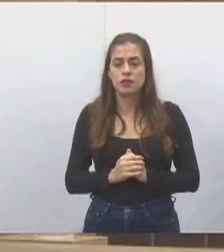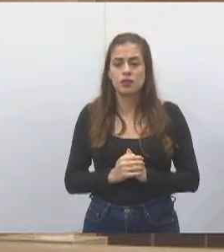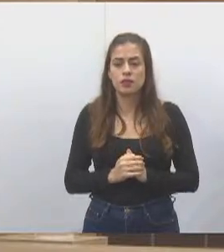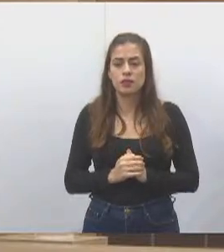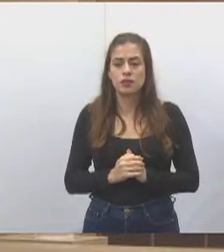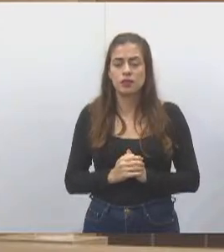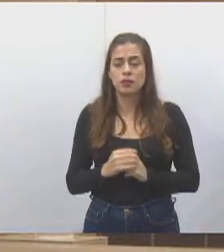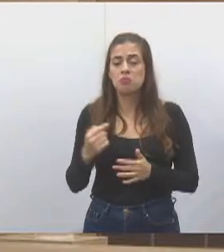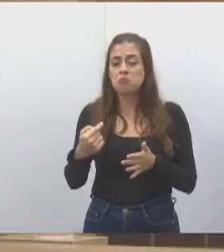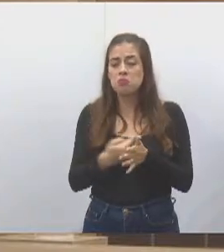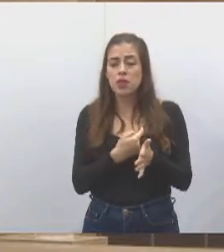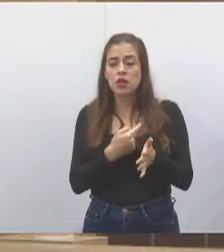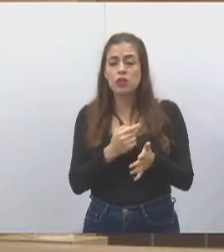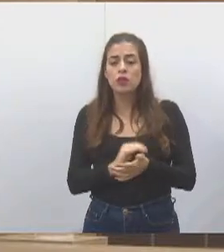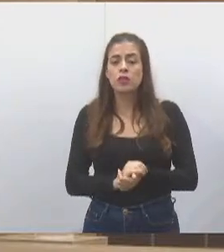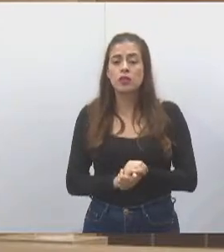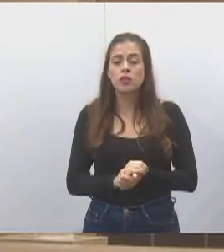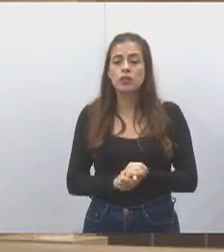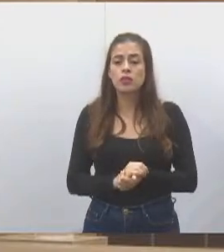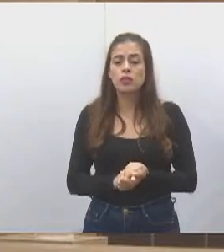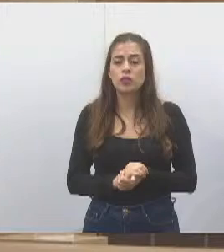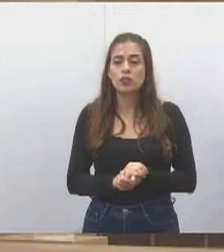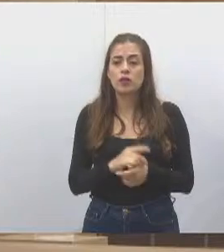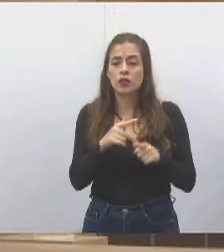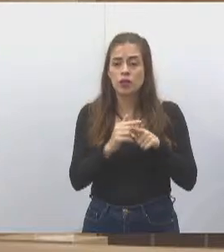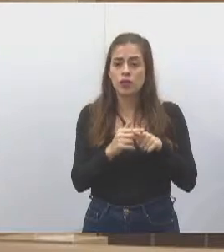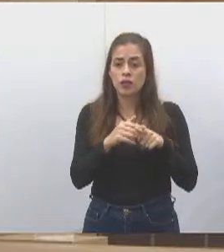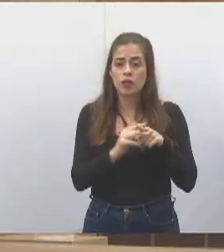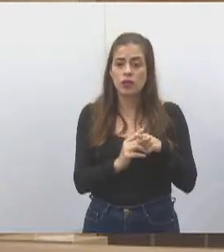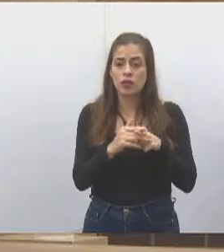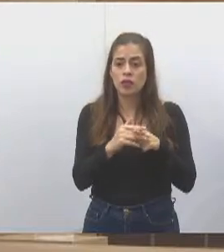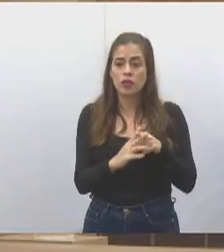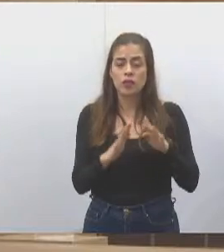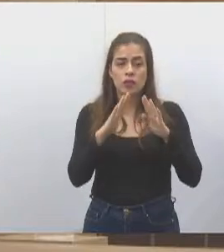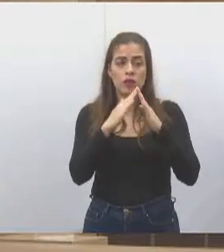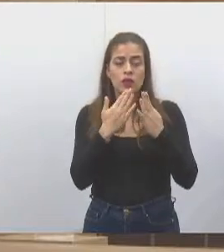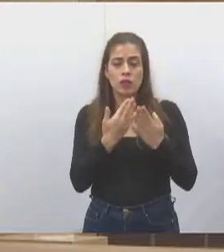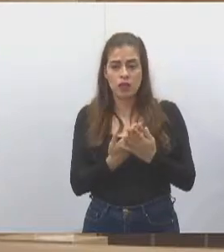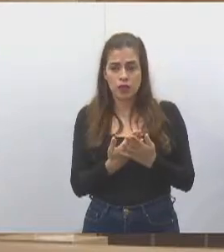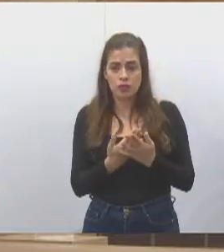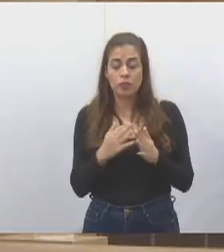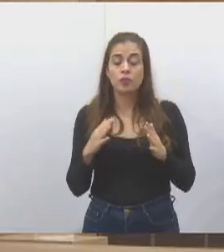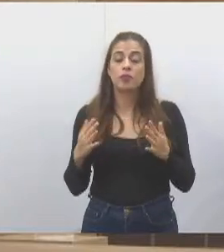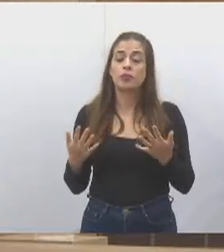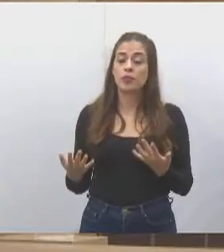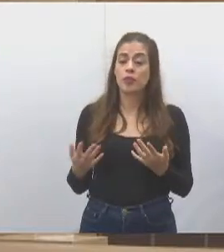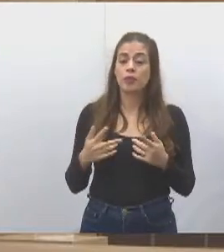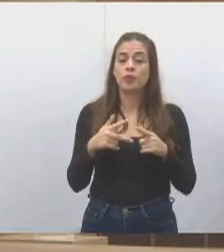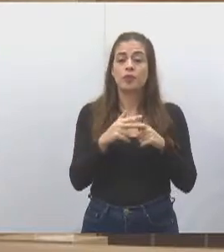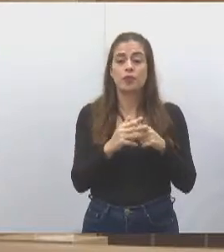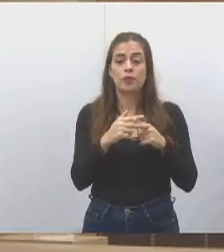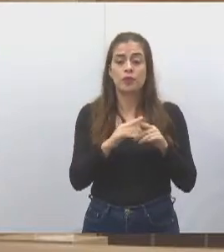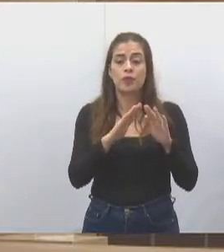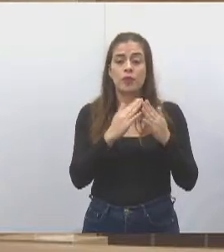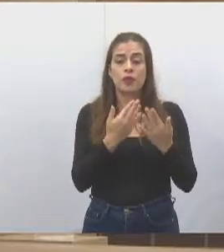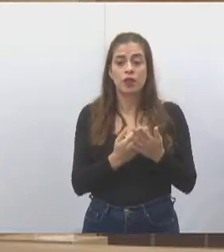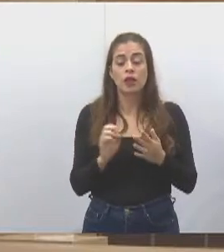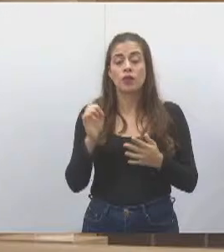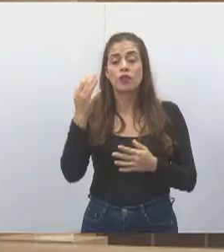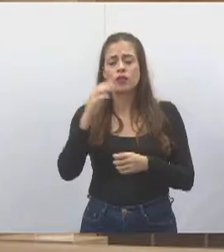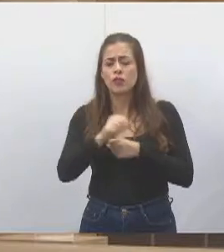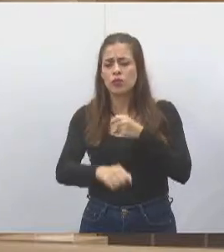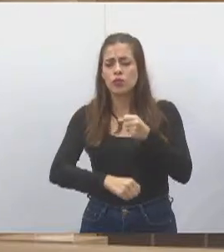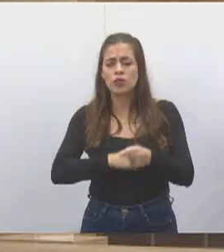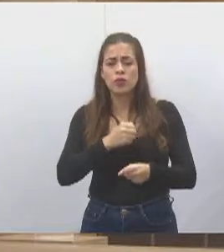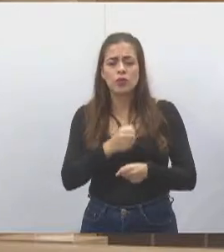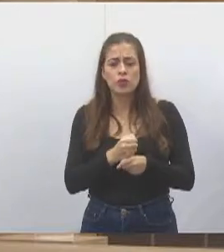pessoal perguntando sobre as reformas das creches. Bom, reforma de creche, todo ano ela acontece, e obviamente